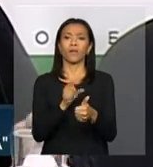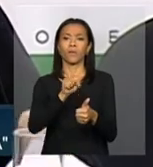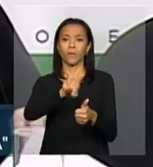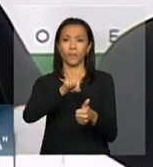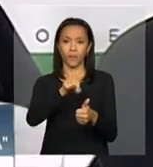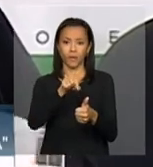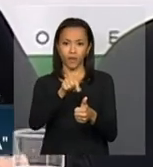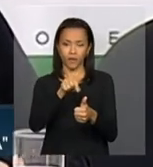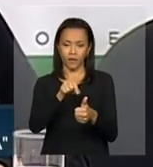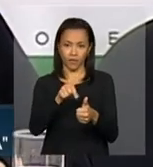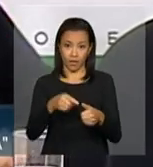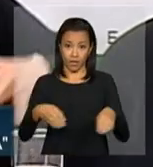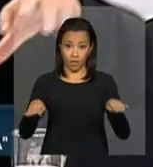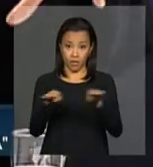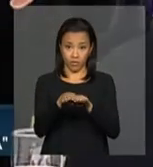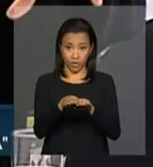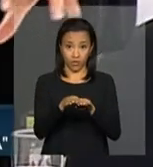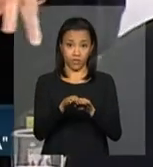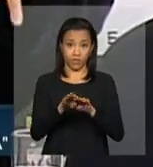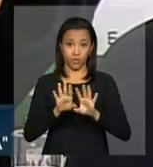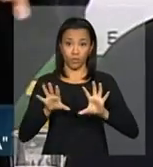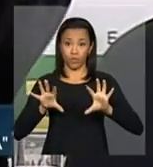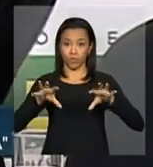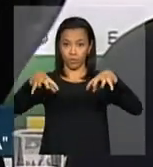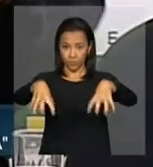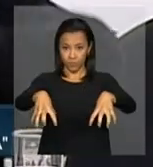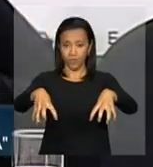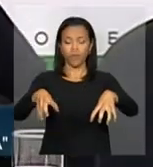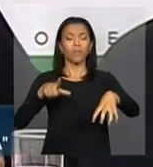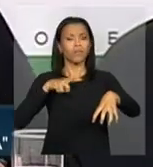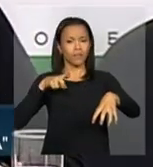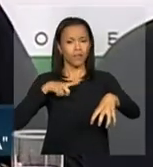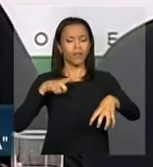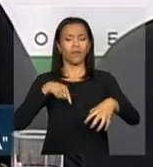aos segmentos. Isso está nos folhetos e